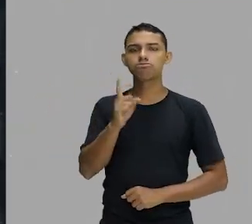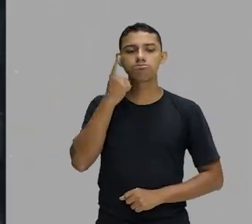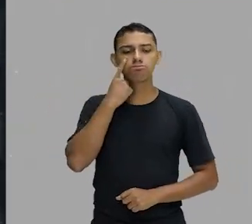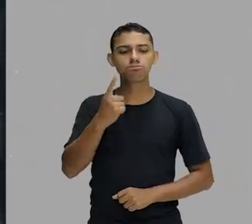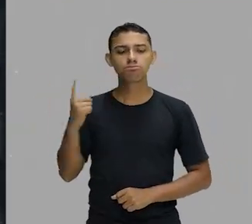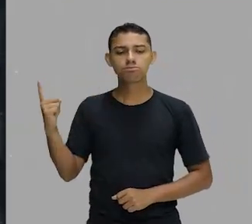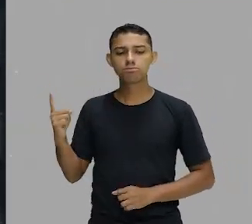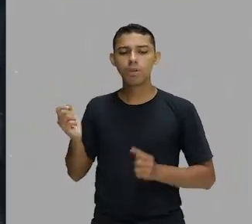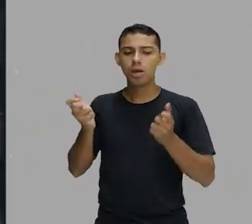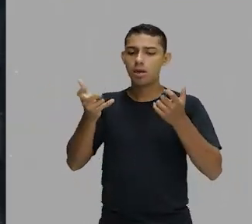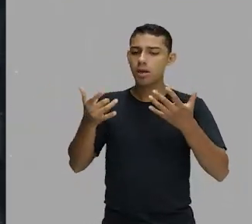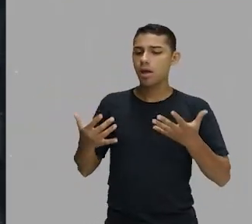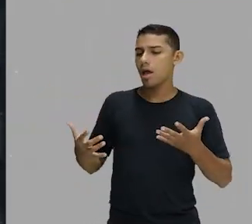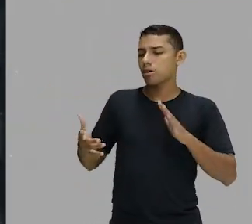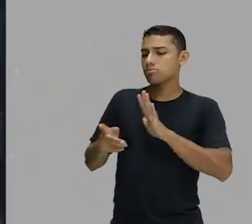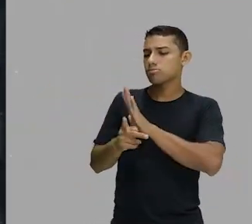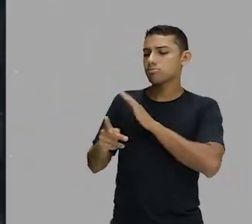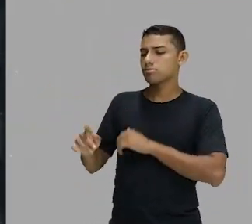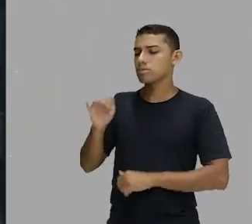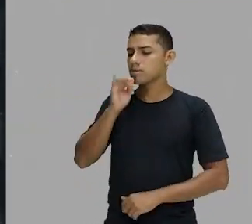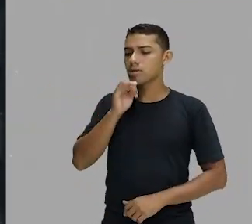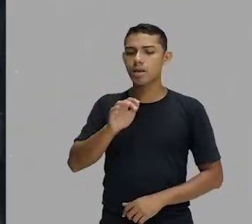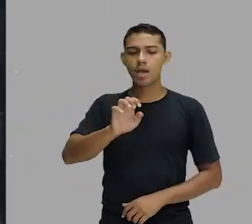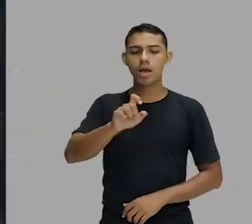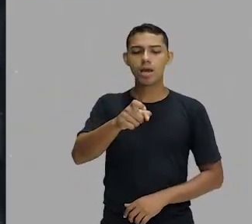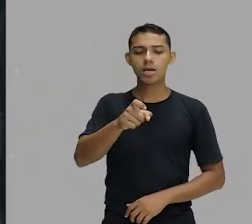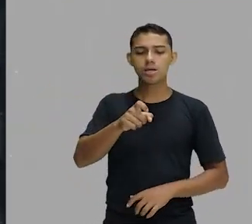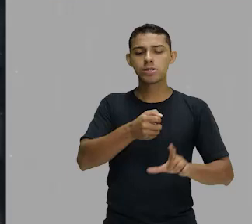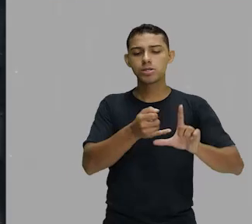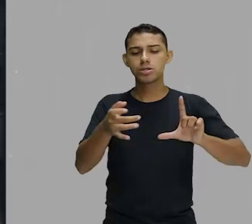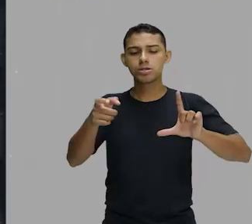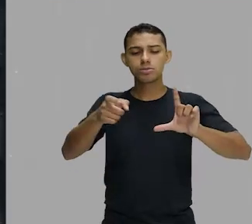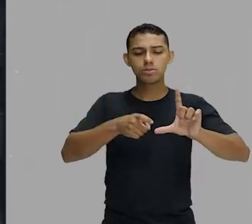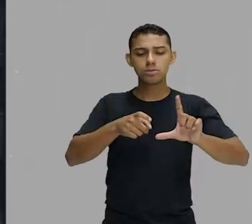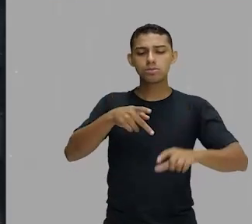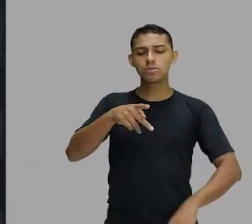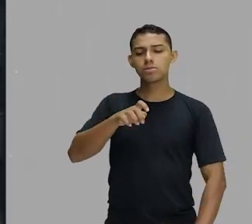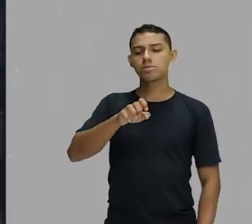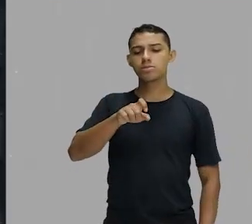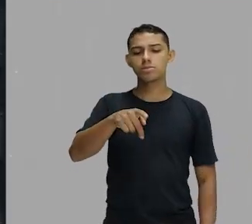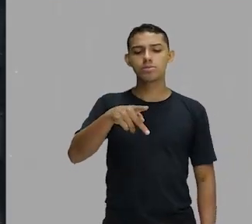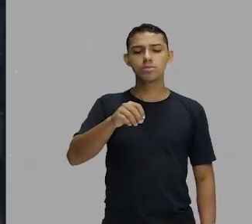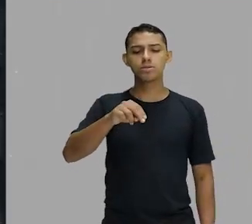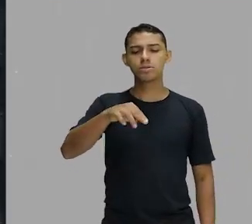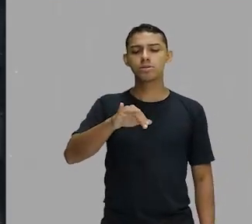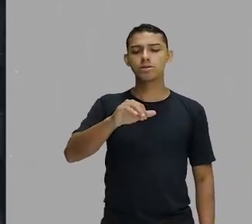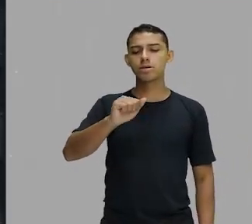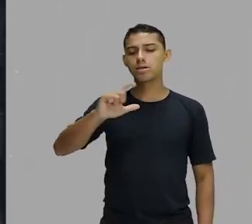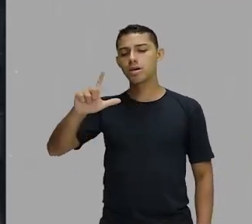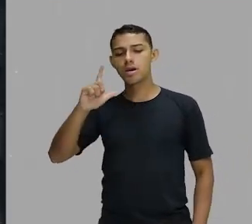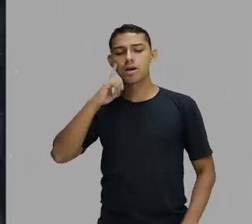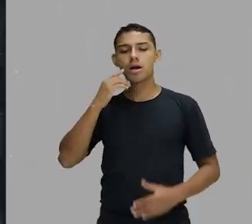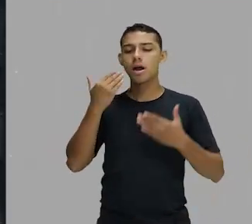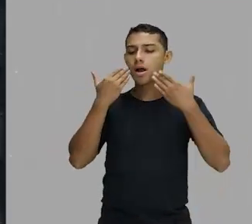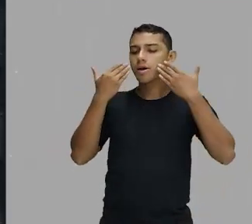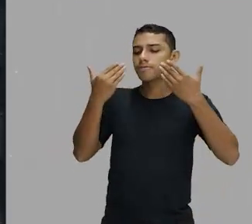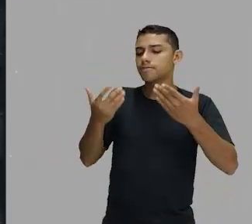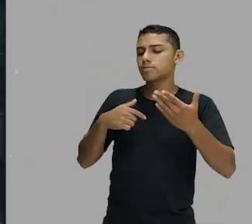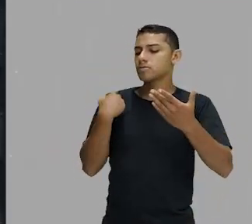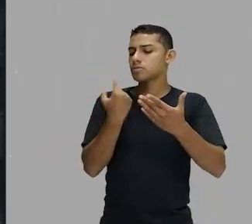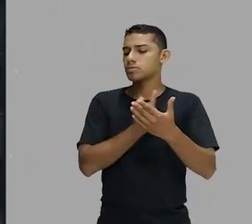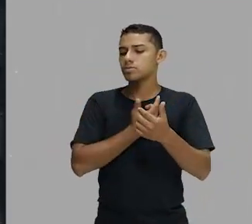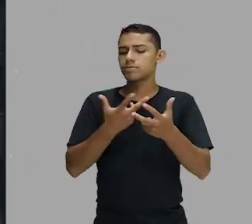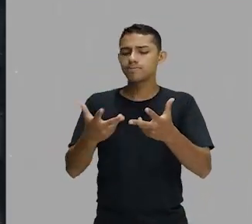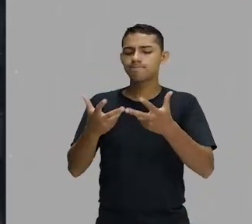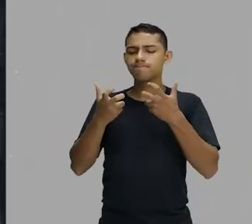vendo situações onde a função exponencial aparece. E, por esse motivo, a gente já começa a perceber